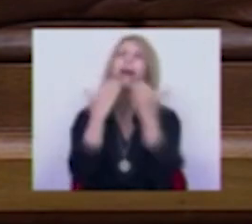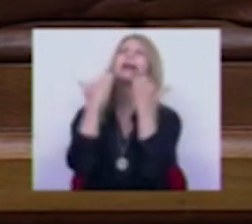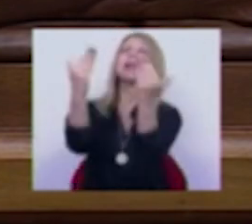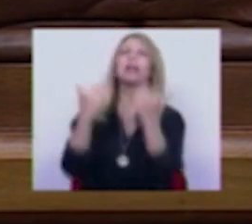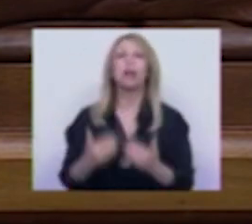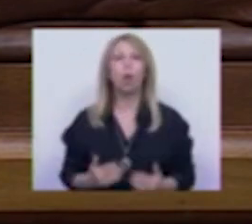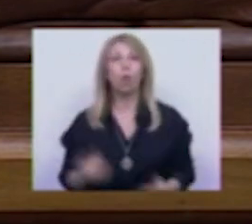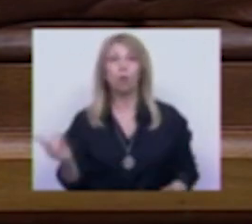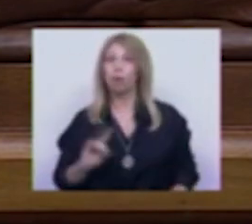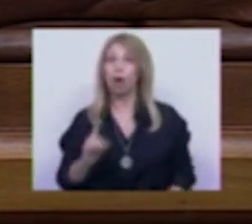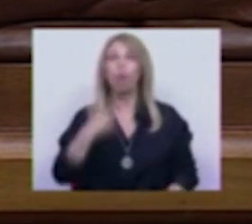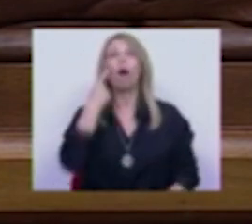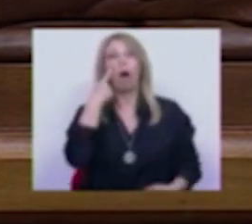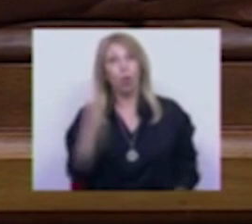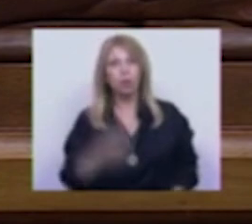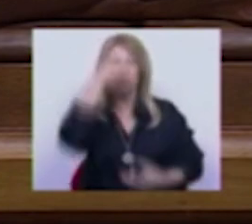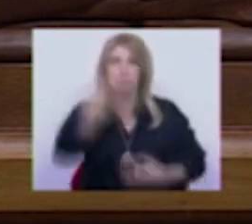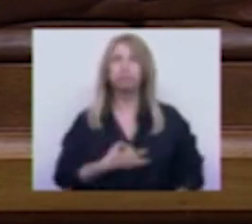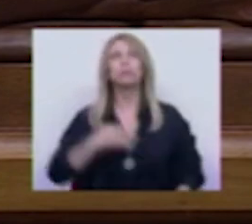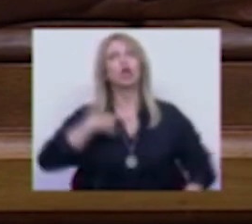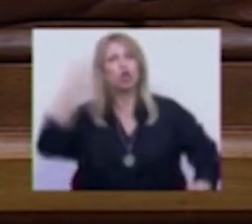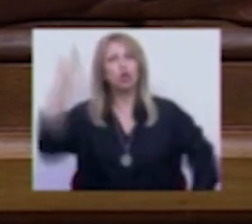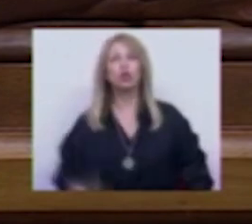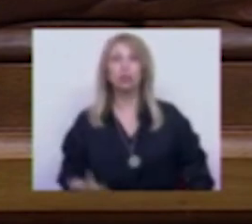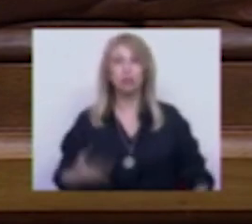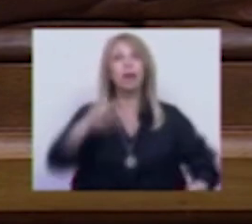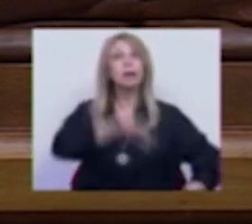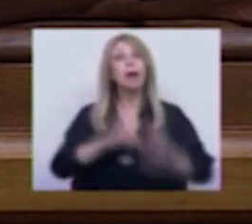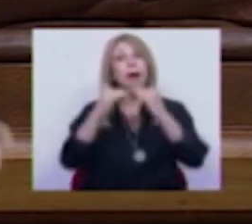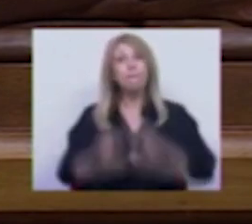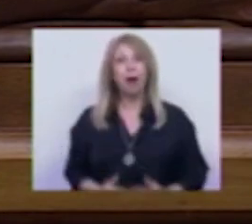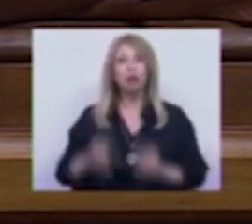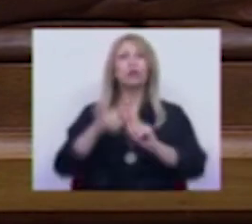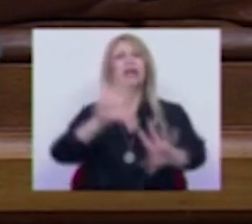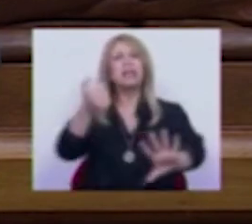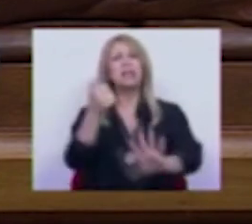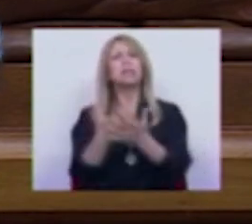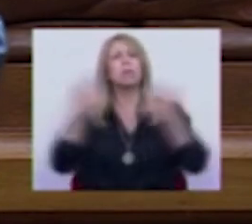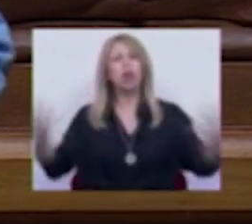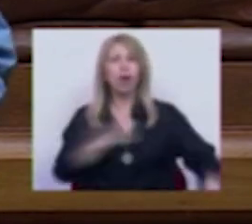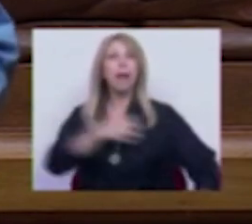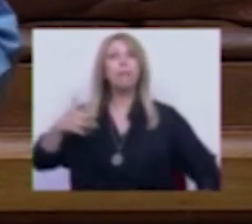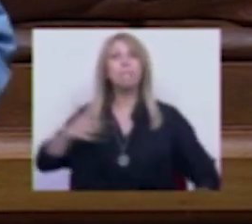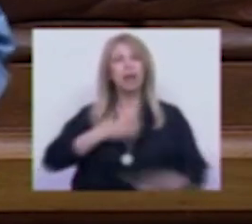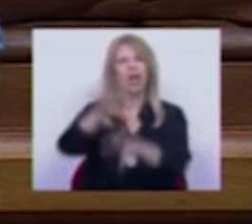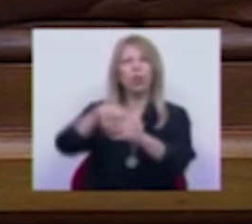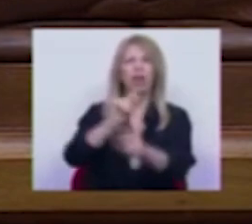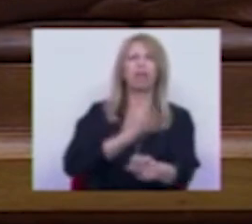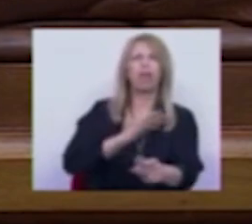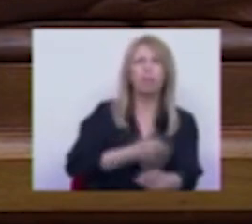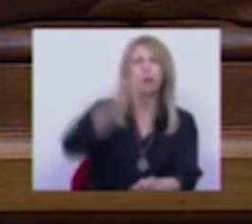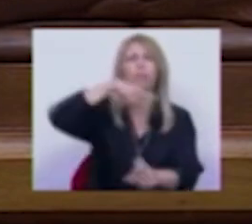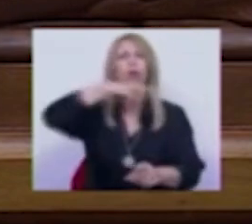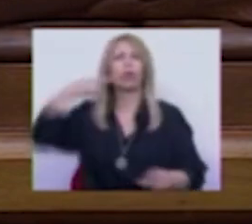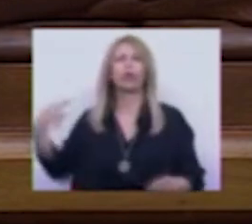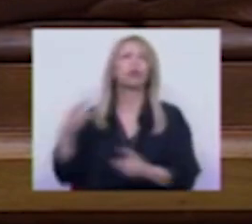e justiça. No nosso país de salários baixos, a elite dos gestores das 15 maiores empresas, onde se inclui EDP, Pingo Doce,